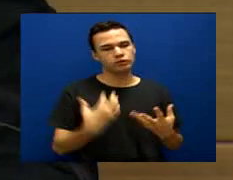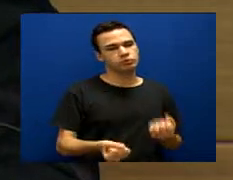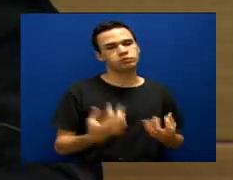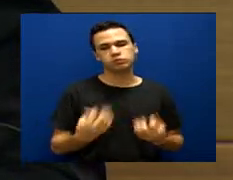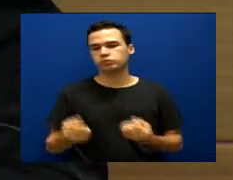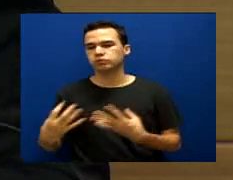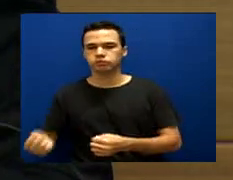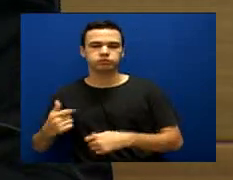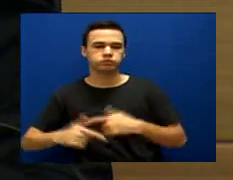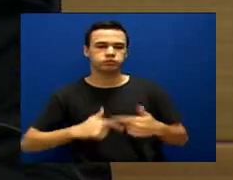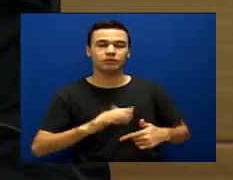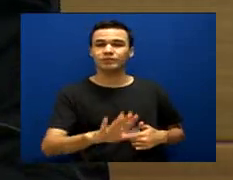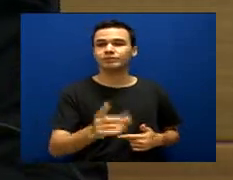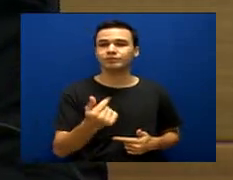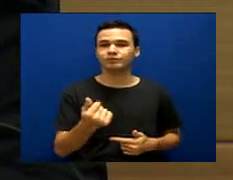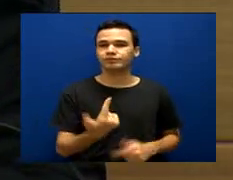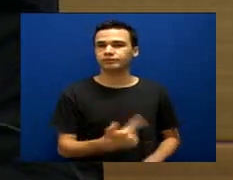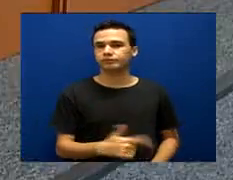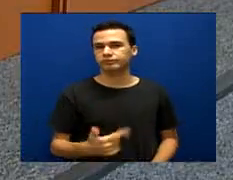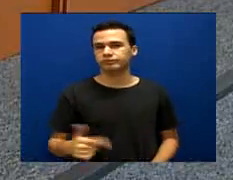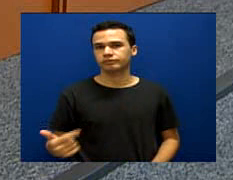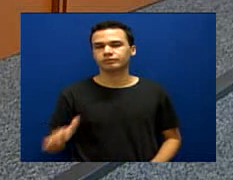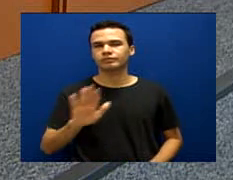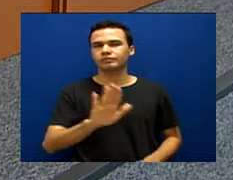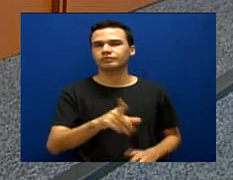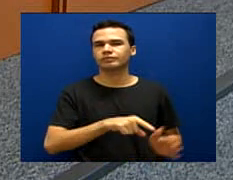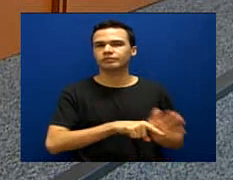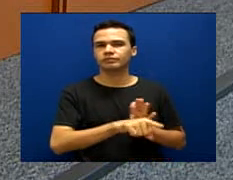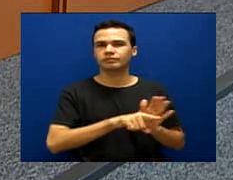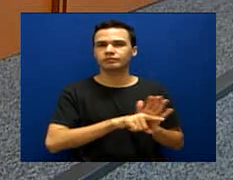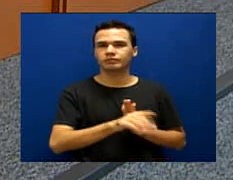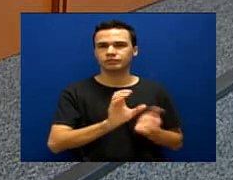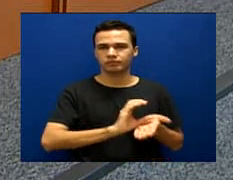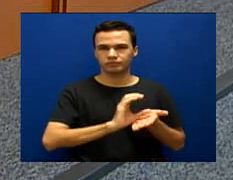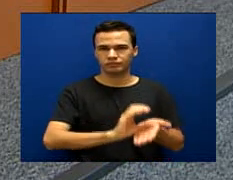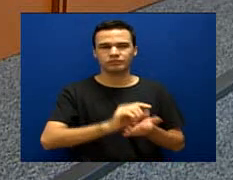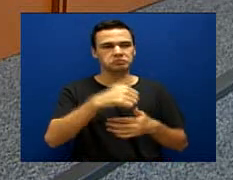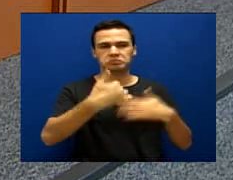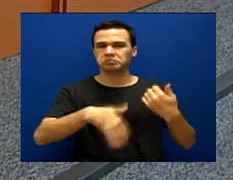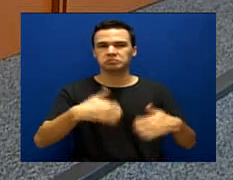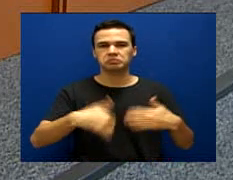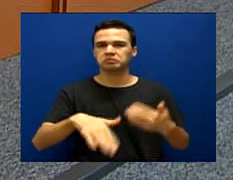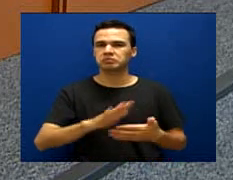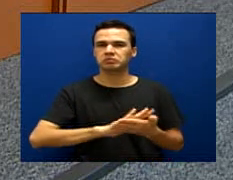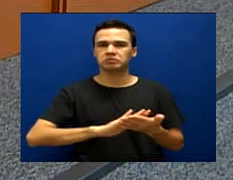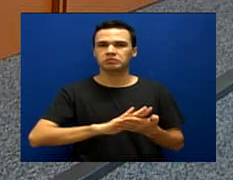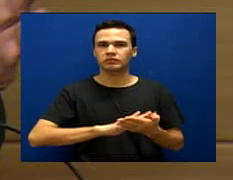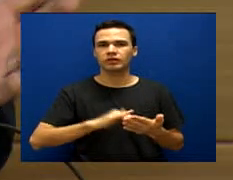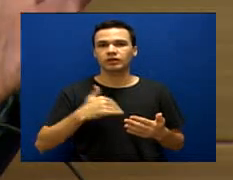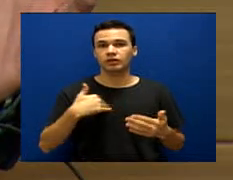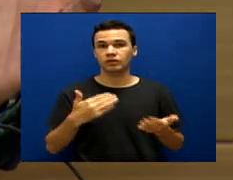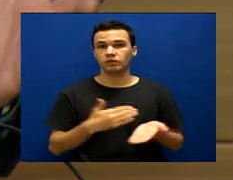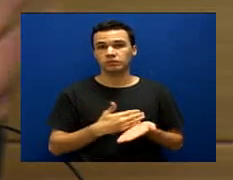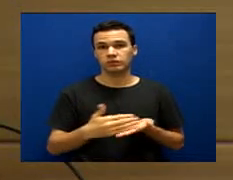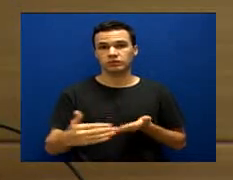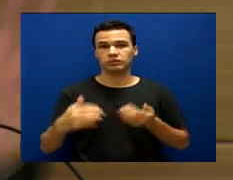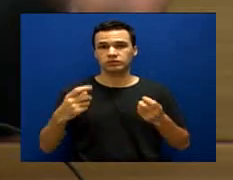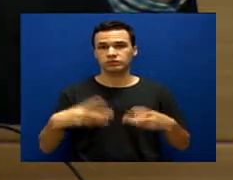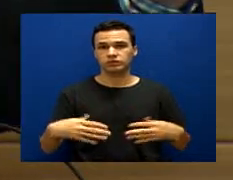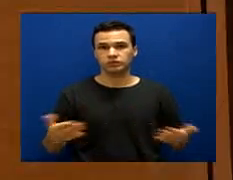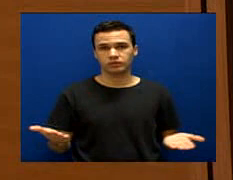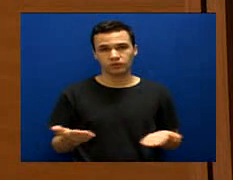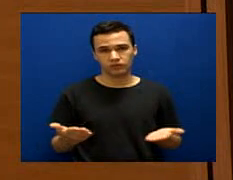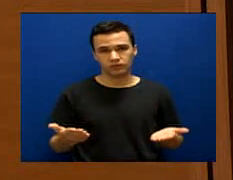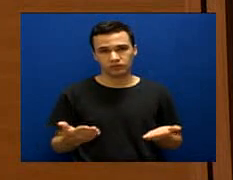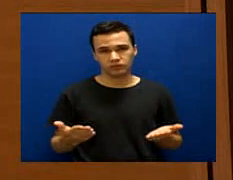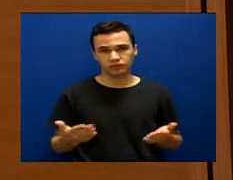aquilo, e se não vir o recurso, né? Secretário, e o conselho? Então, nós vamos trazer. O senhor não disse nada sobre o conselho, mas comecei isso é a falar agora, Yara. Executivo.